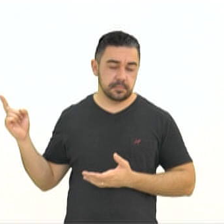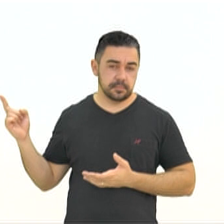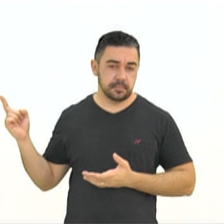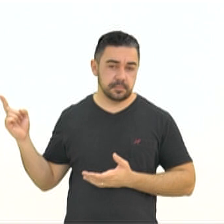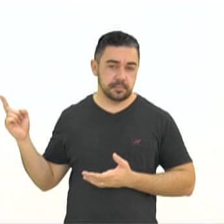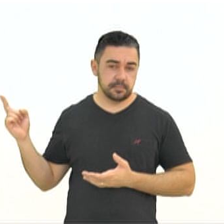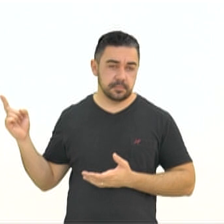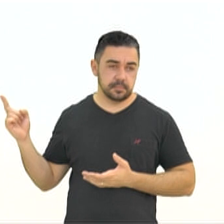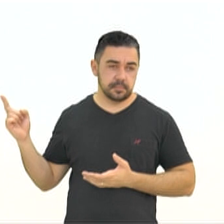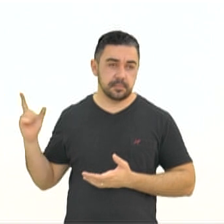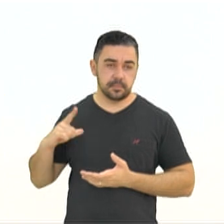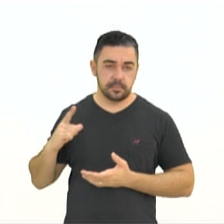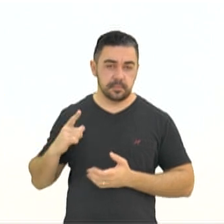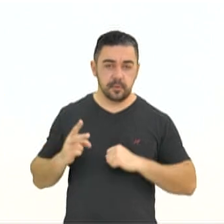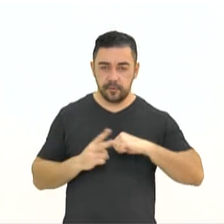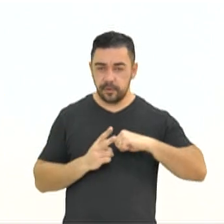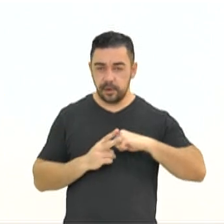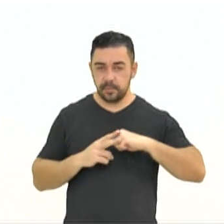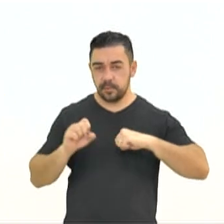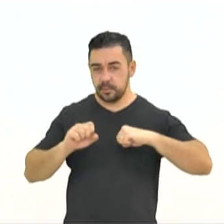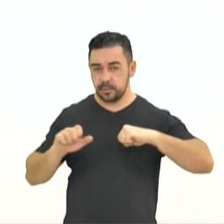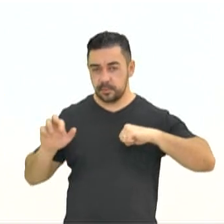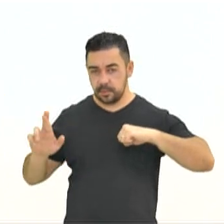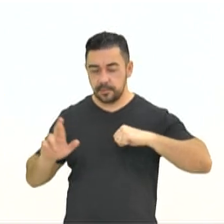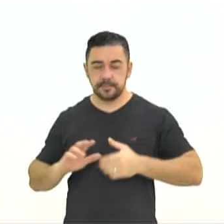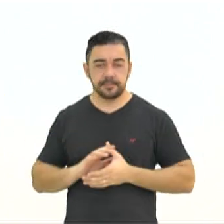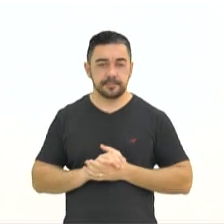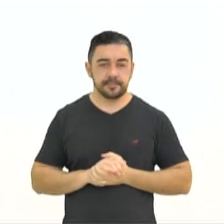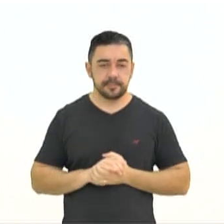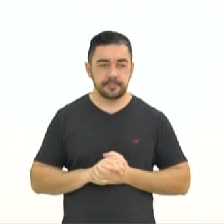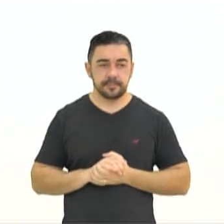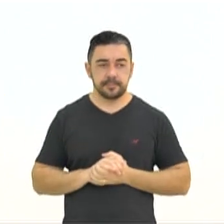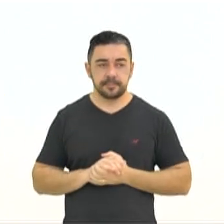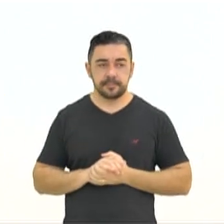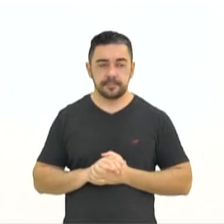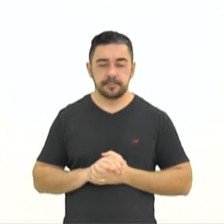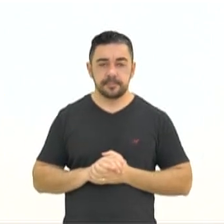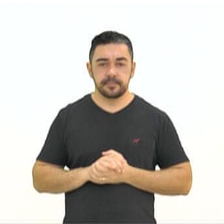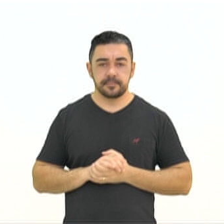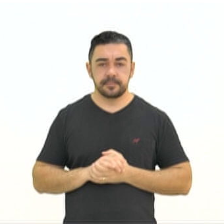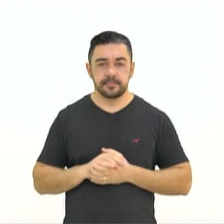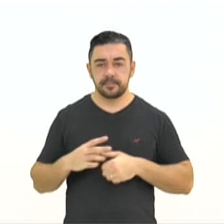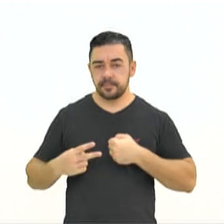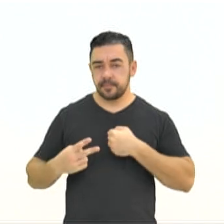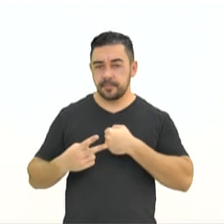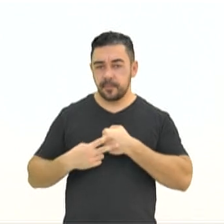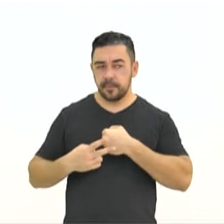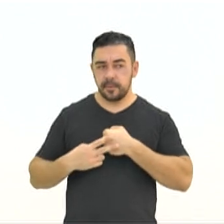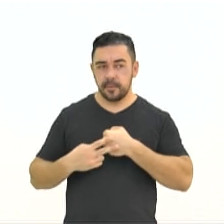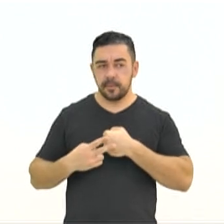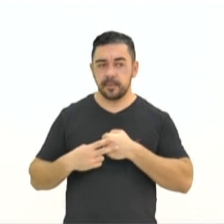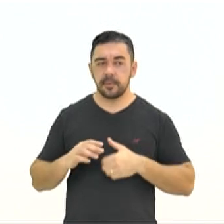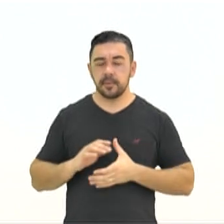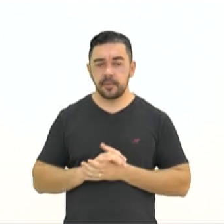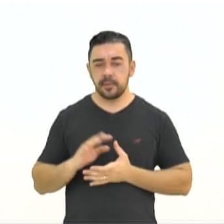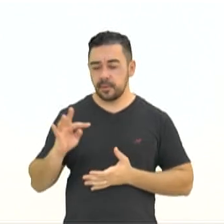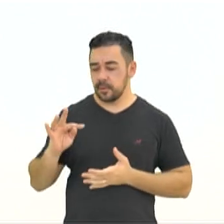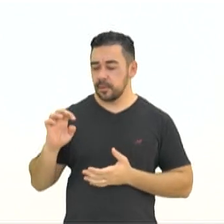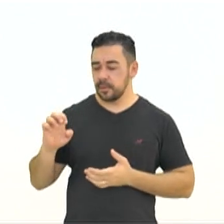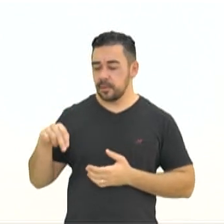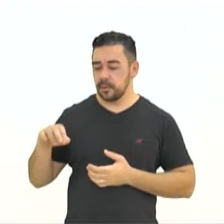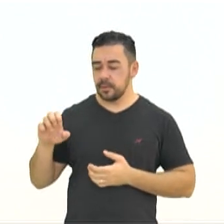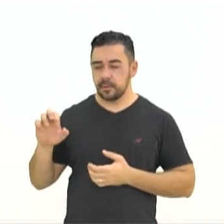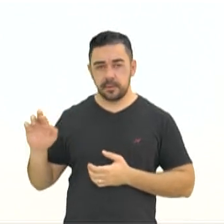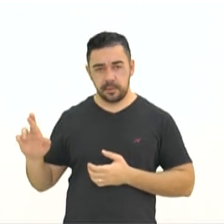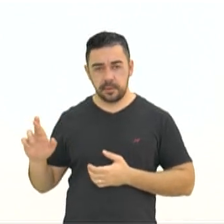delgada. Verbo ser. Tengo piel clara, pelo liso. O verbo tener, né?